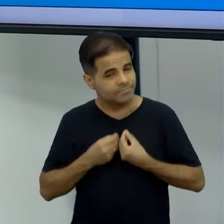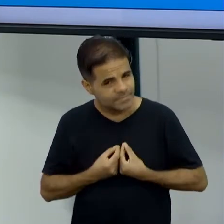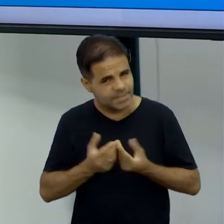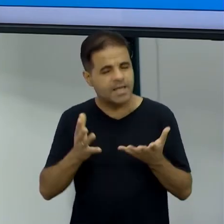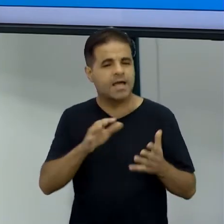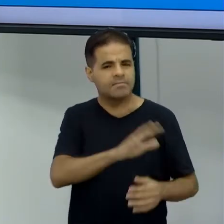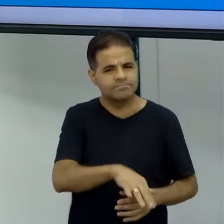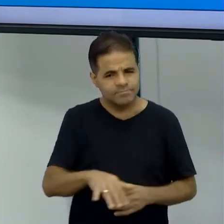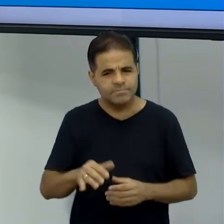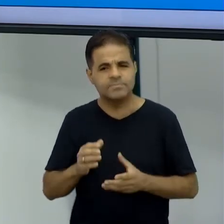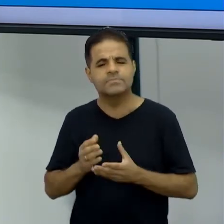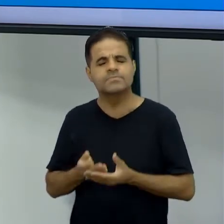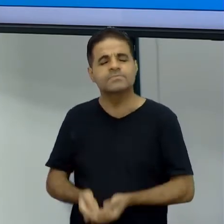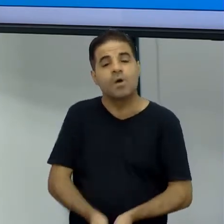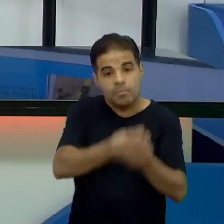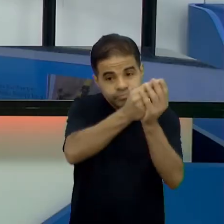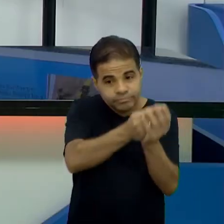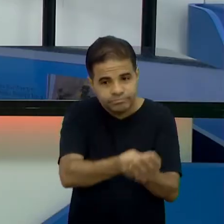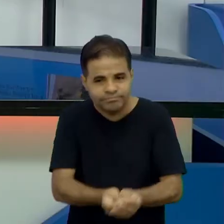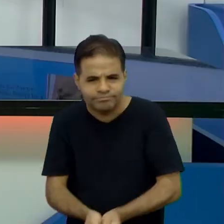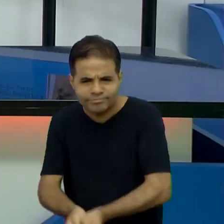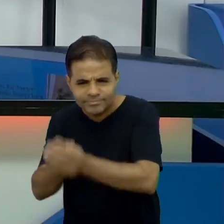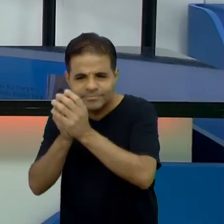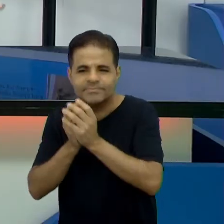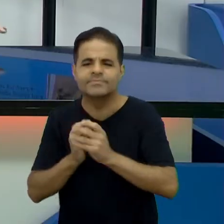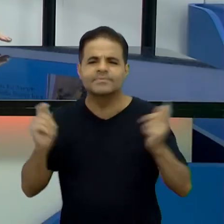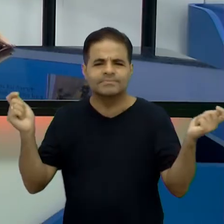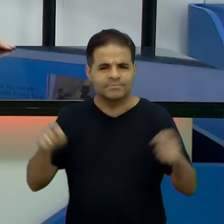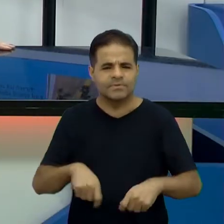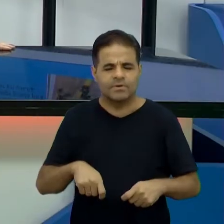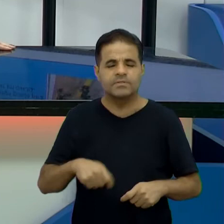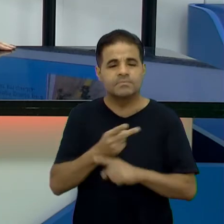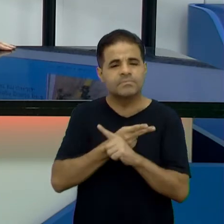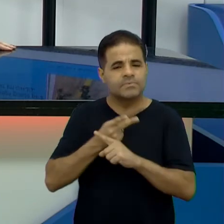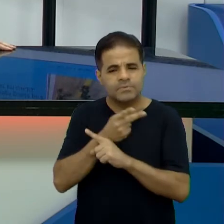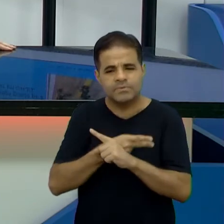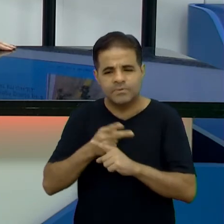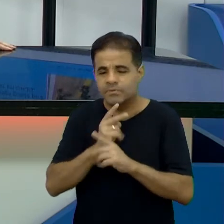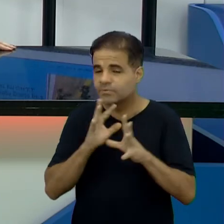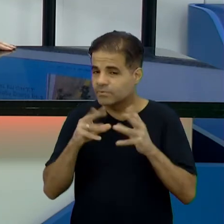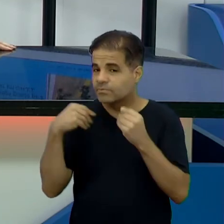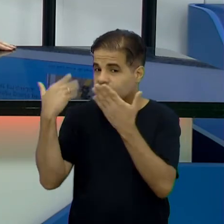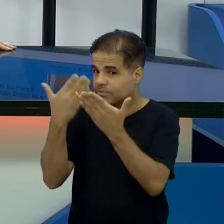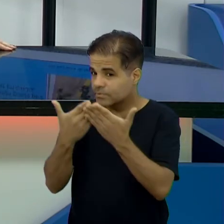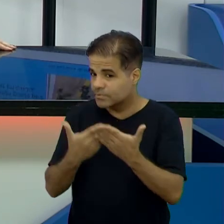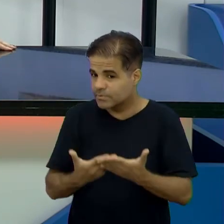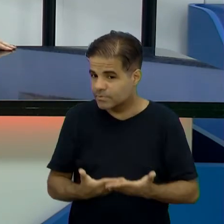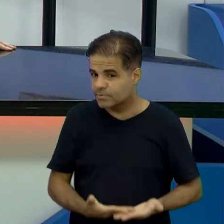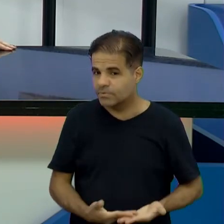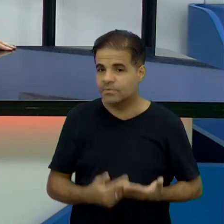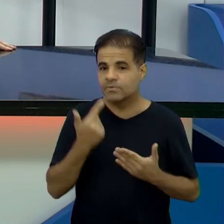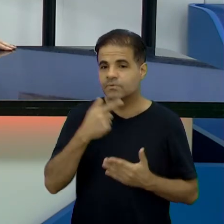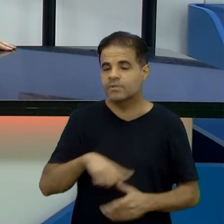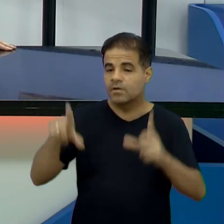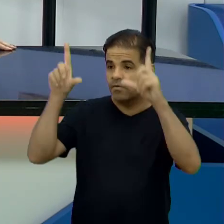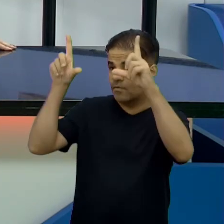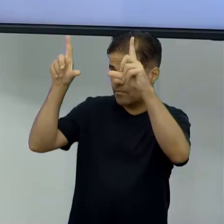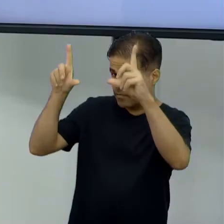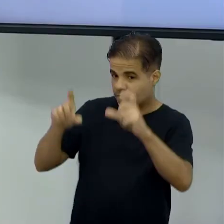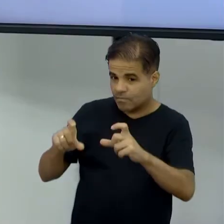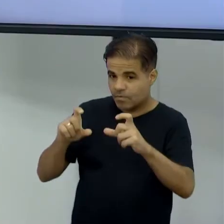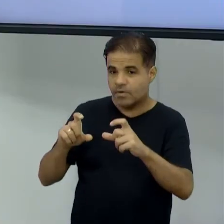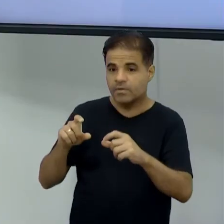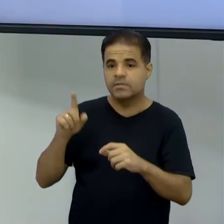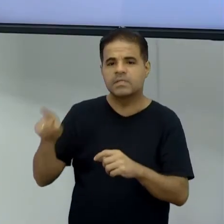o vôlei também. Foi bem bacana, né? Os nossos estudantes já podem procurar lá todas as aulas. Fiz outra fotoreportagem